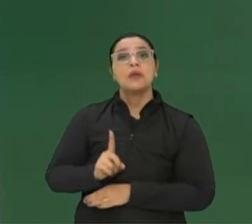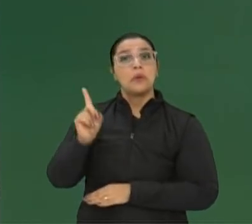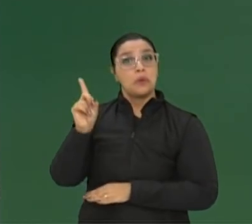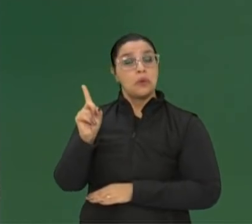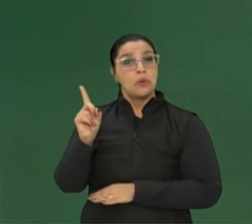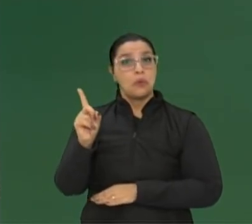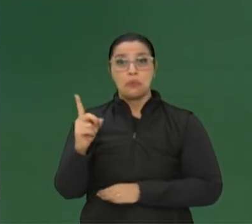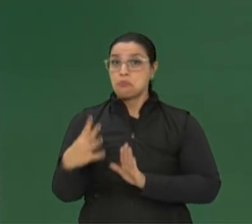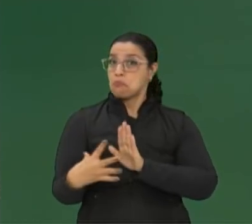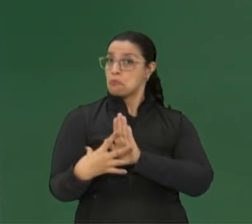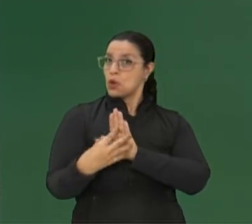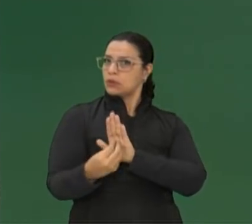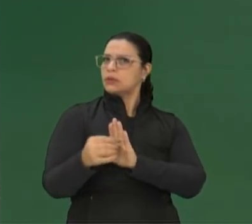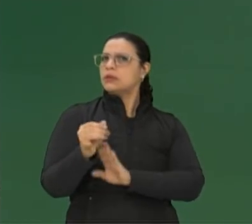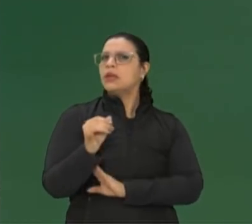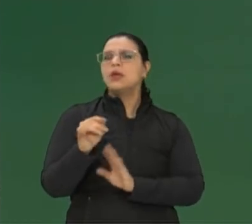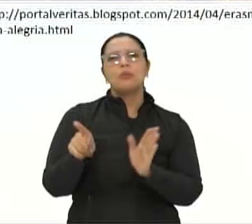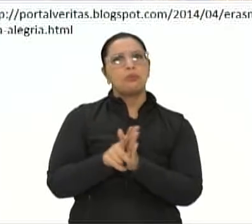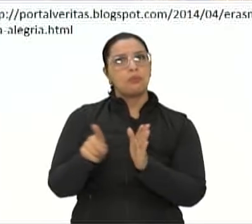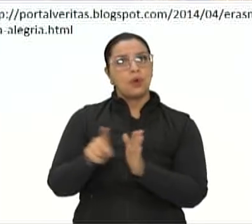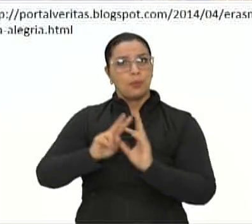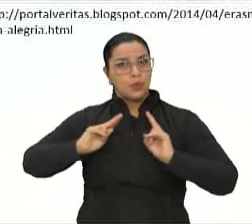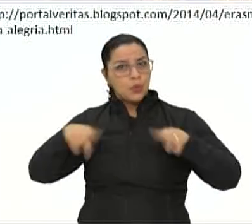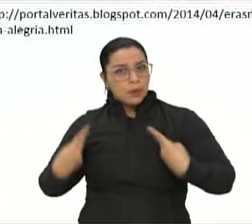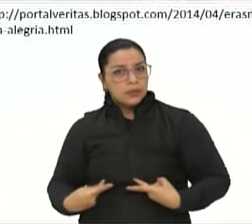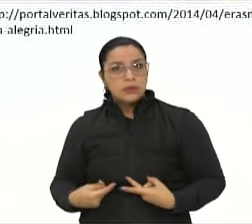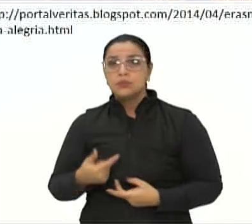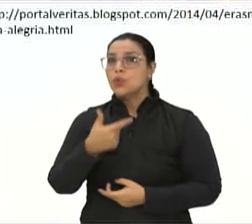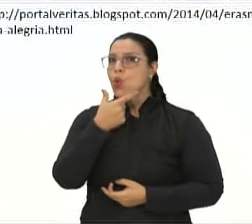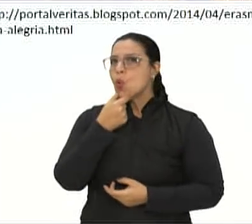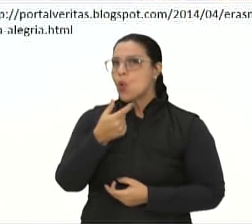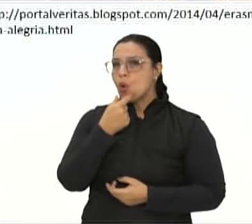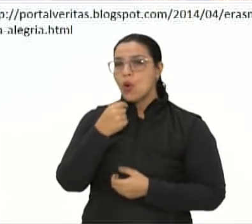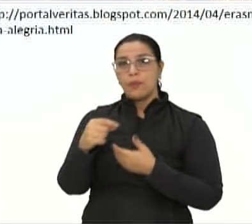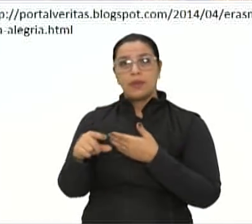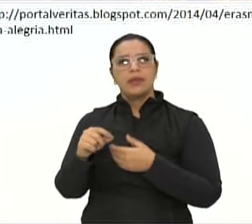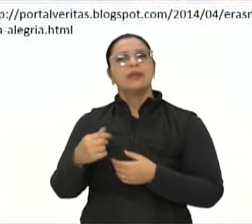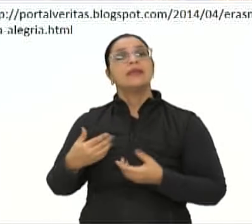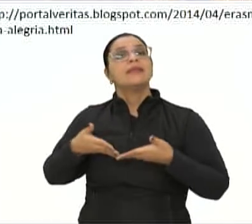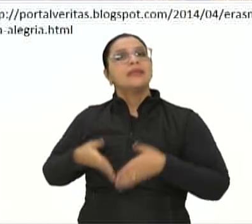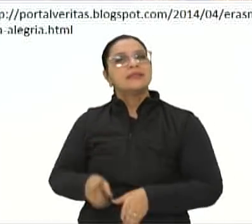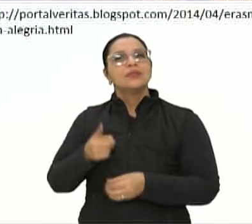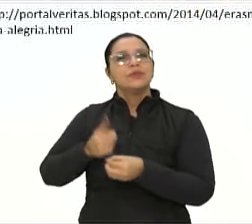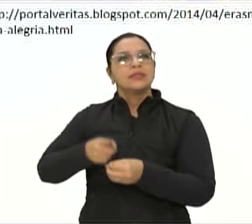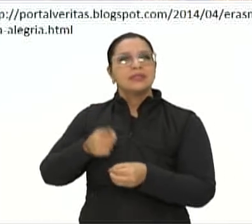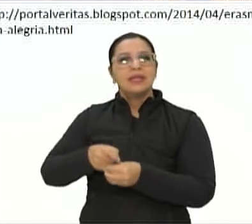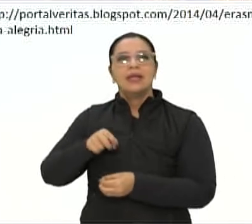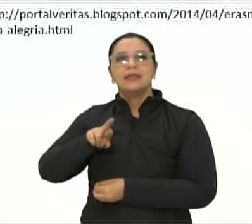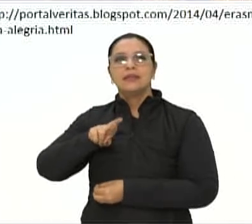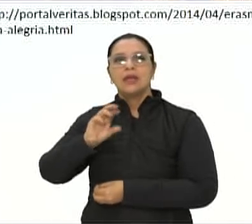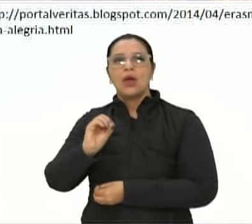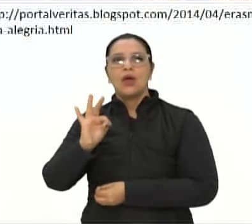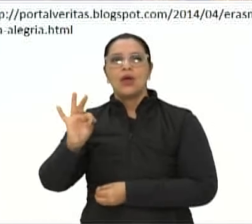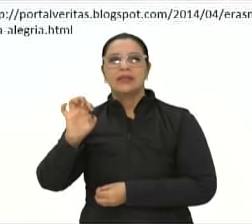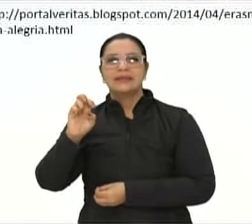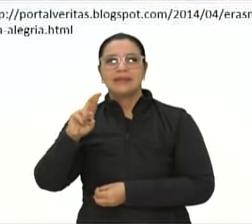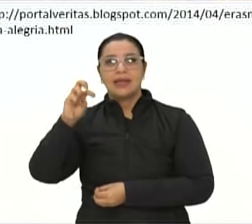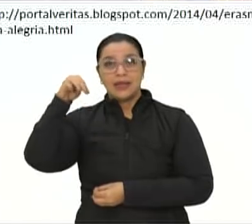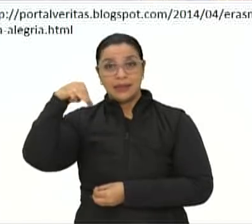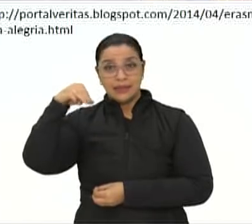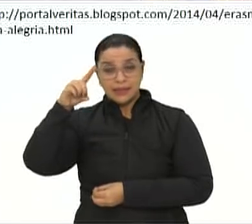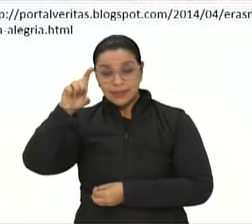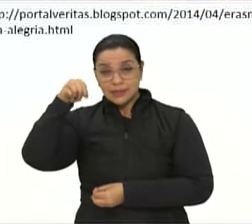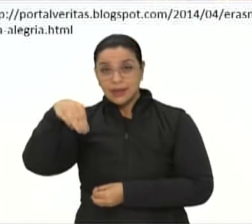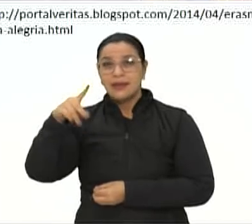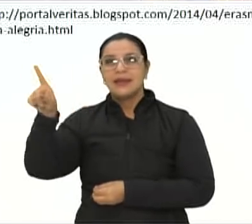exemplo, grande exemplo do humanismo, justamente esse pensador, tá, que nasceu na cidade de Roterdã, na Holanda, que vai ser o Erasmo, tá?